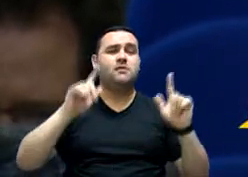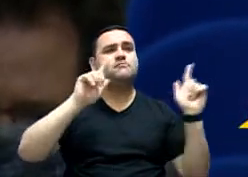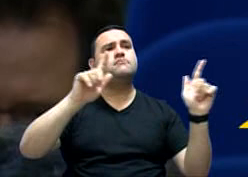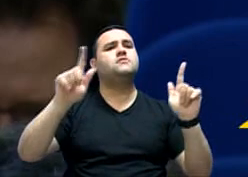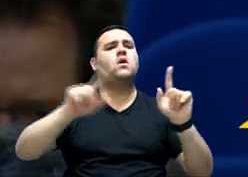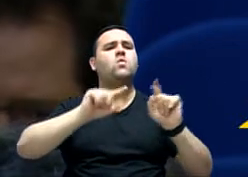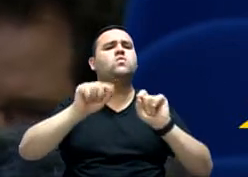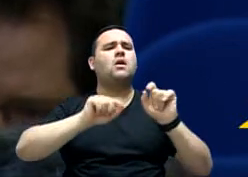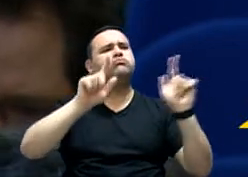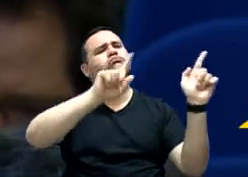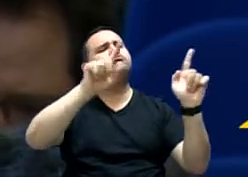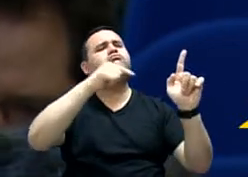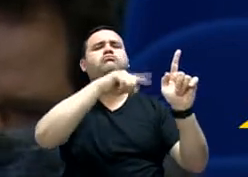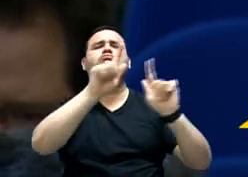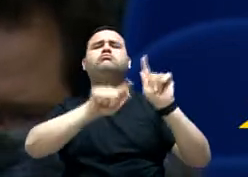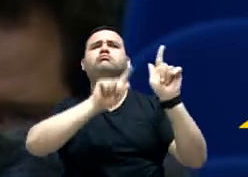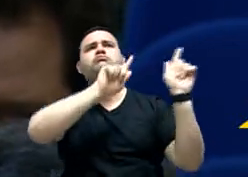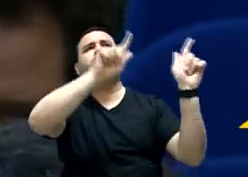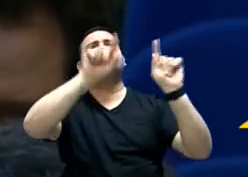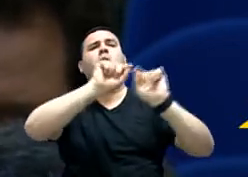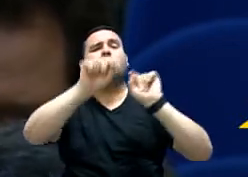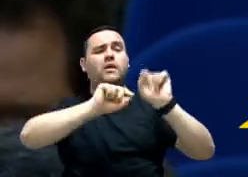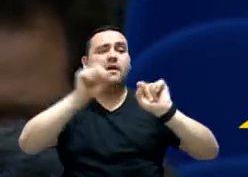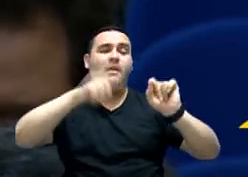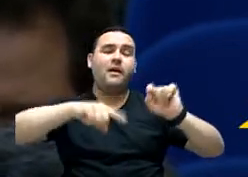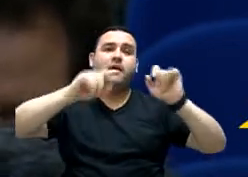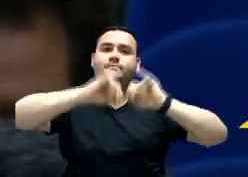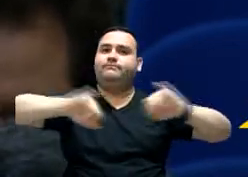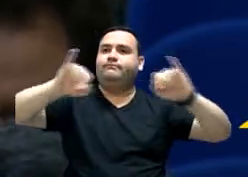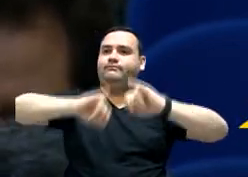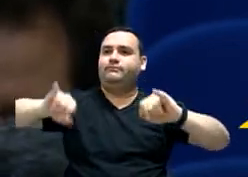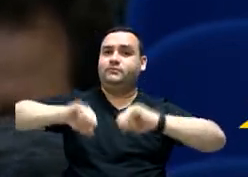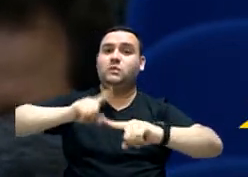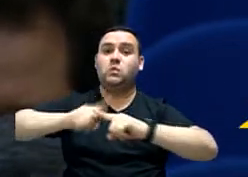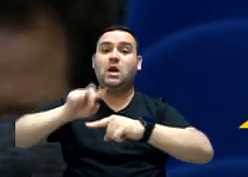O que são campanhas? Campanhas são divulgações para